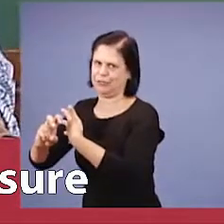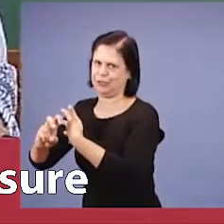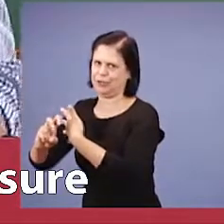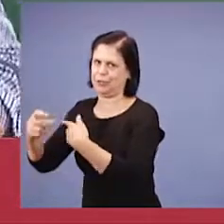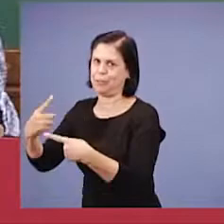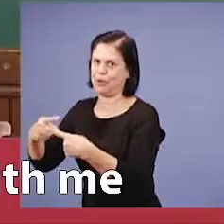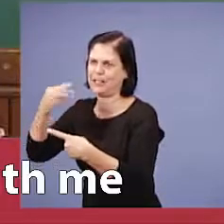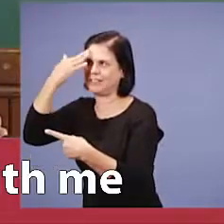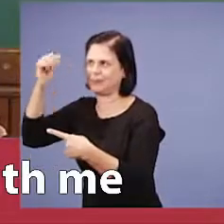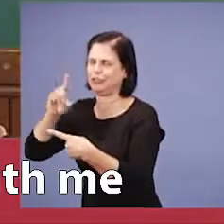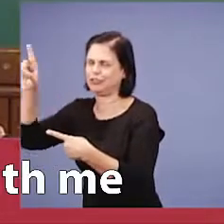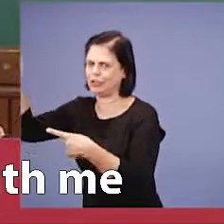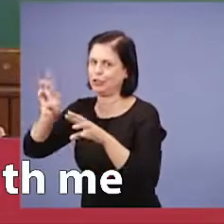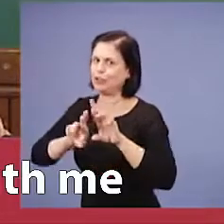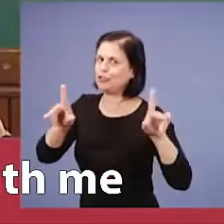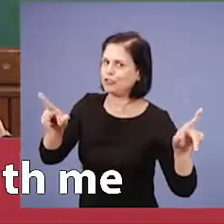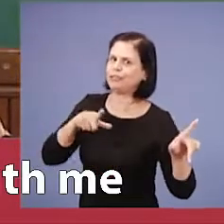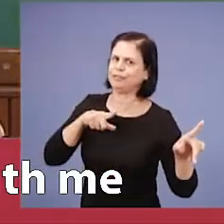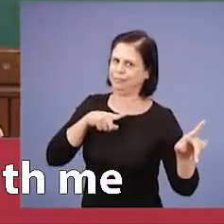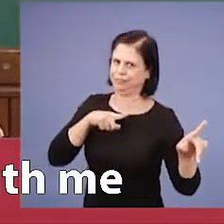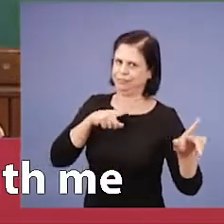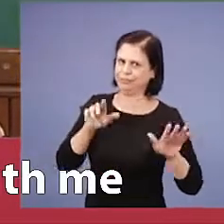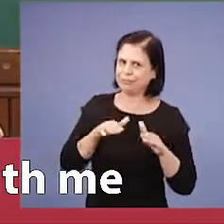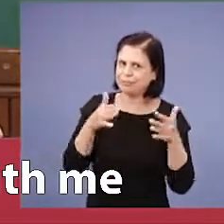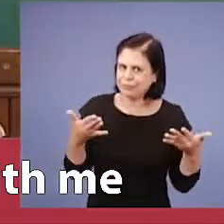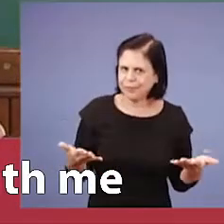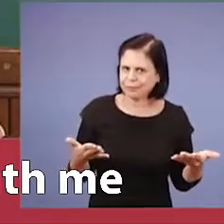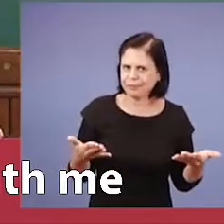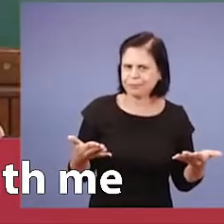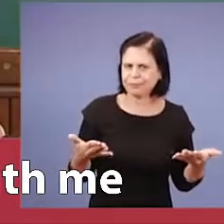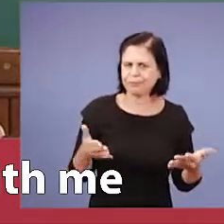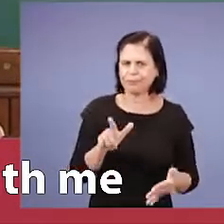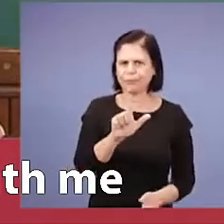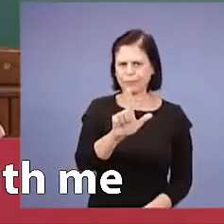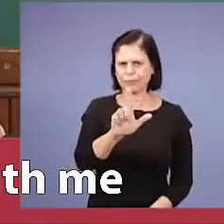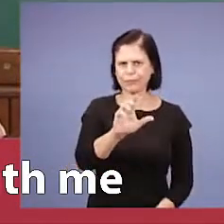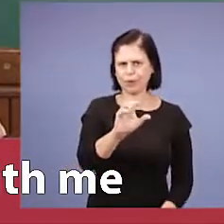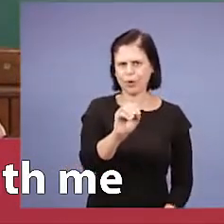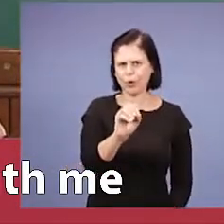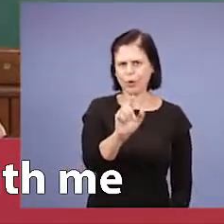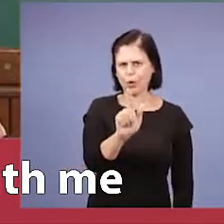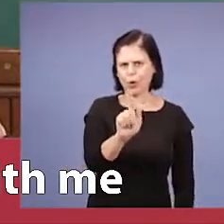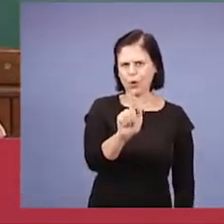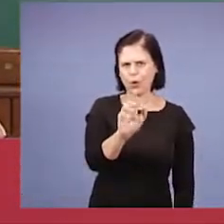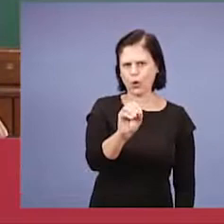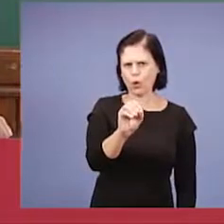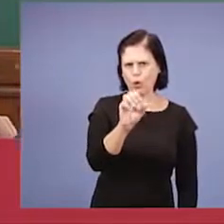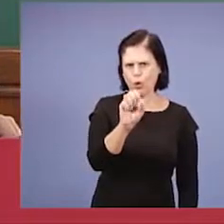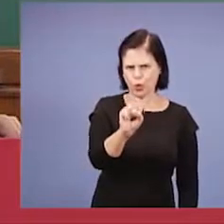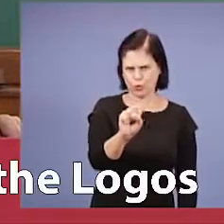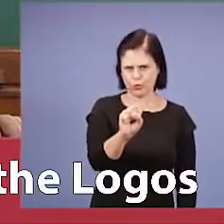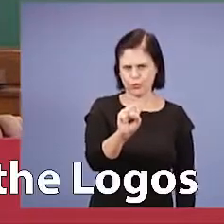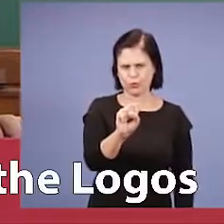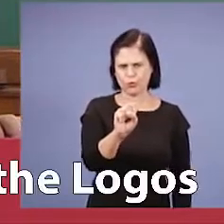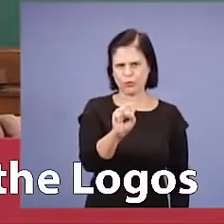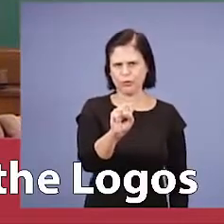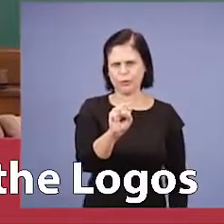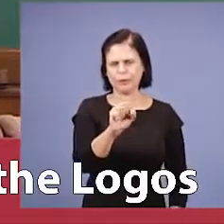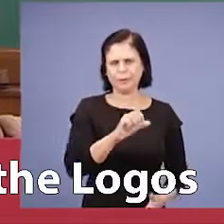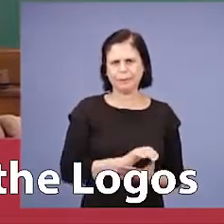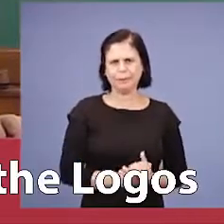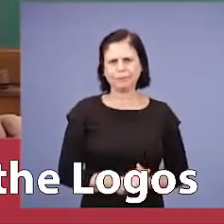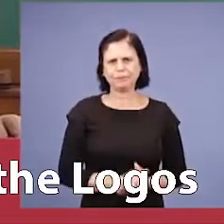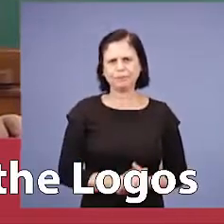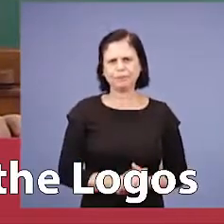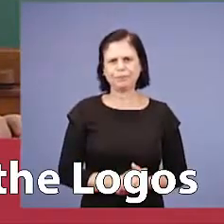medida vamos lá então lobos vamos lá comigo lê ao passo que